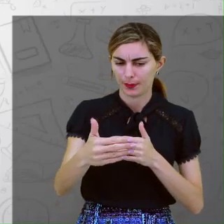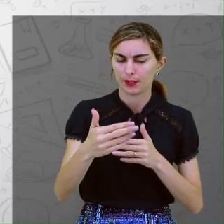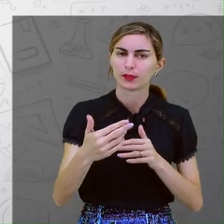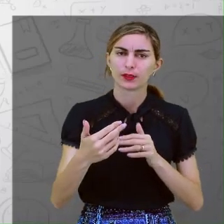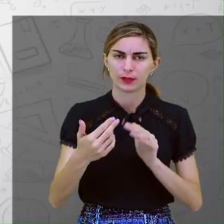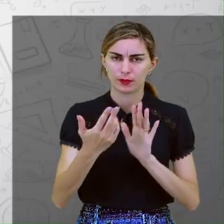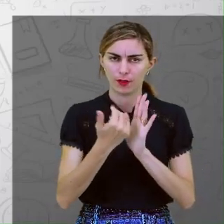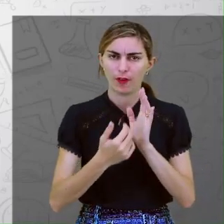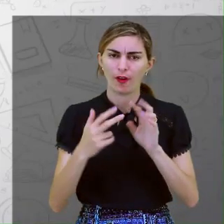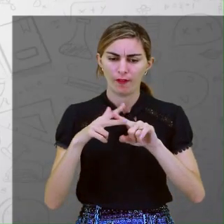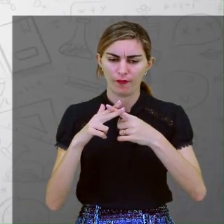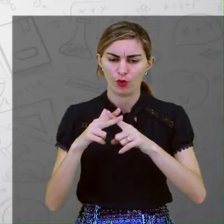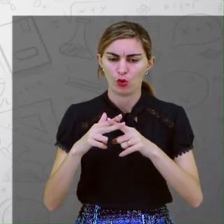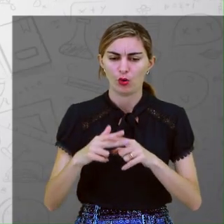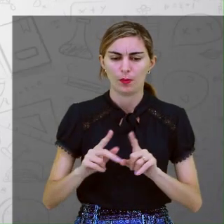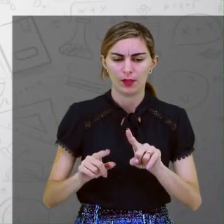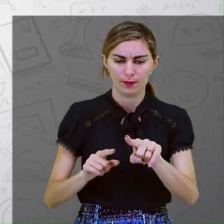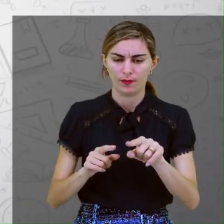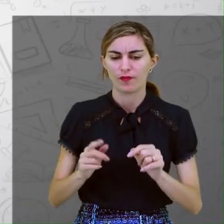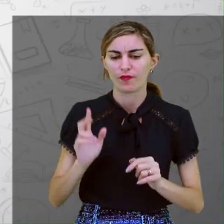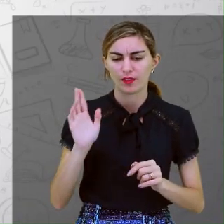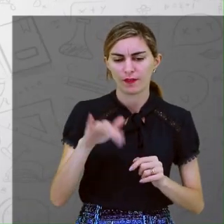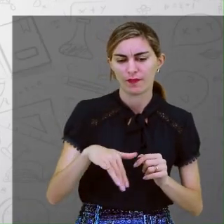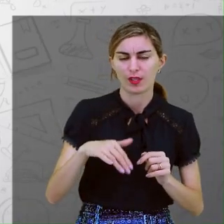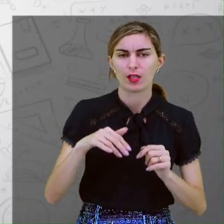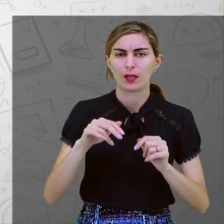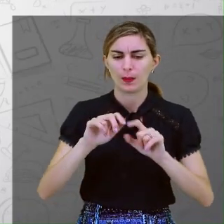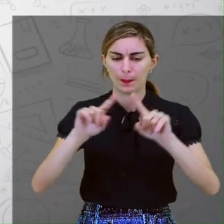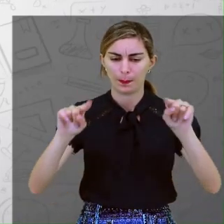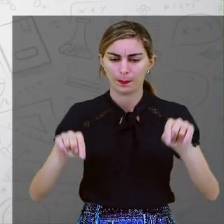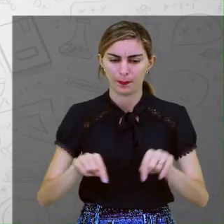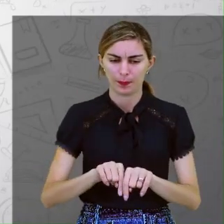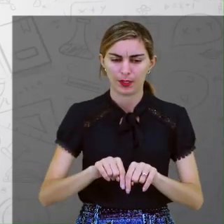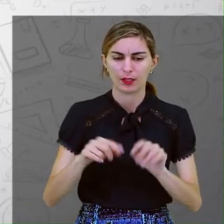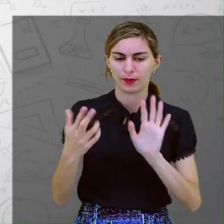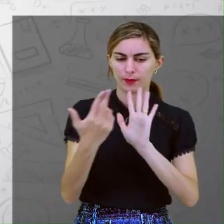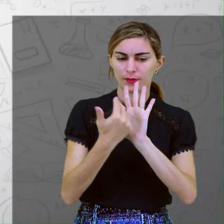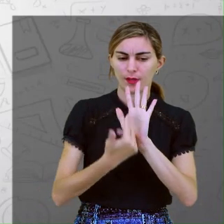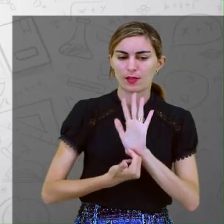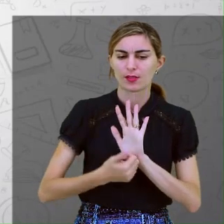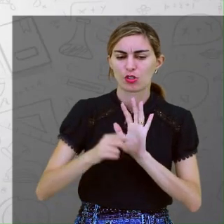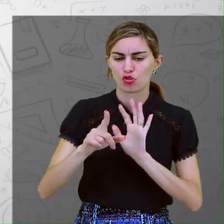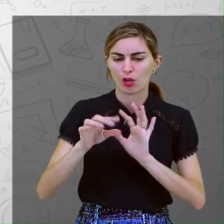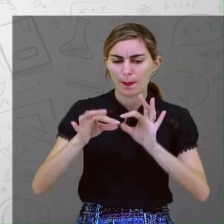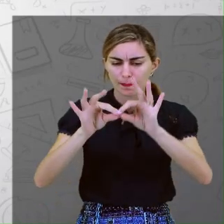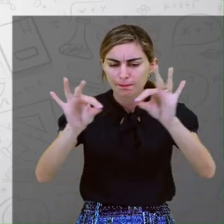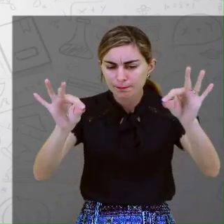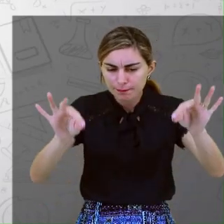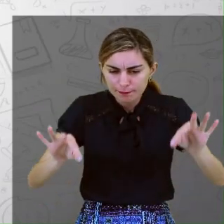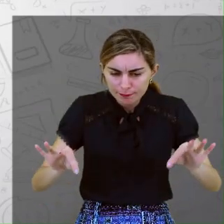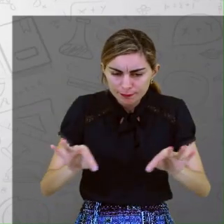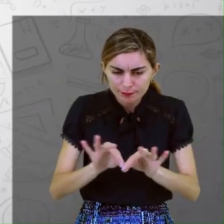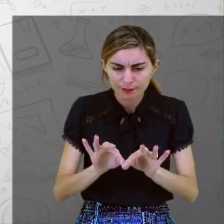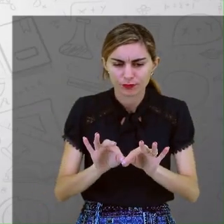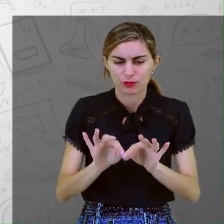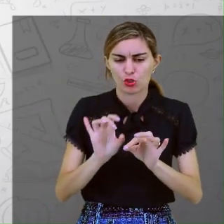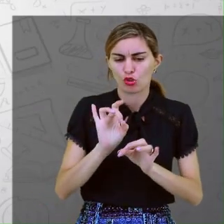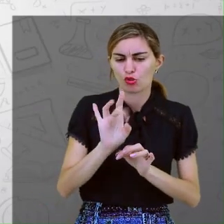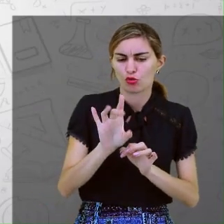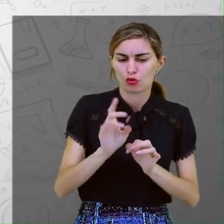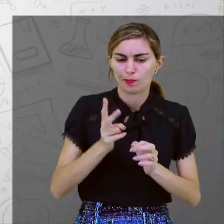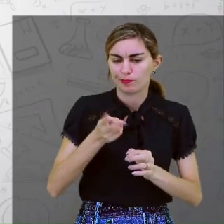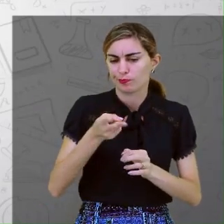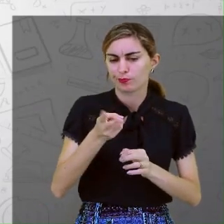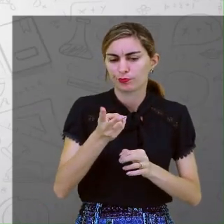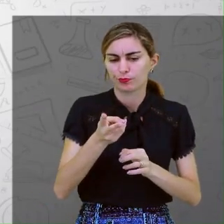de reforma, vem a planta de layout, que aí a gente já traça ali, só